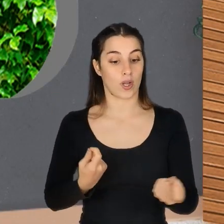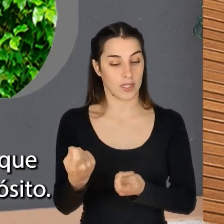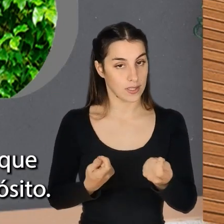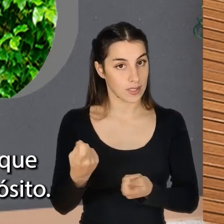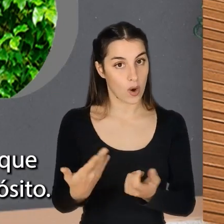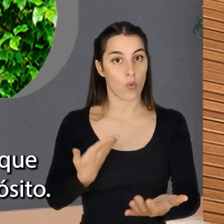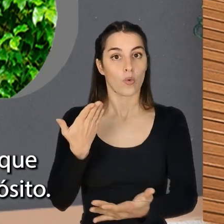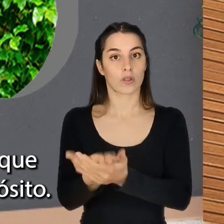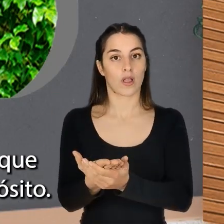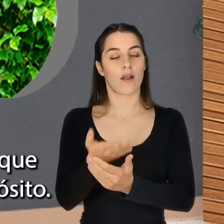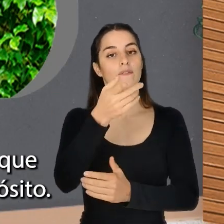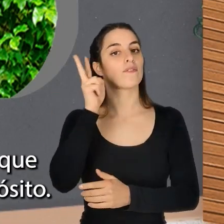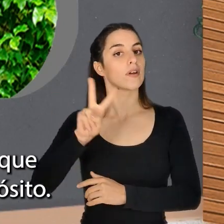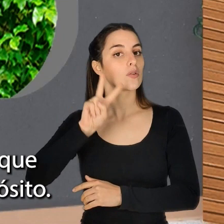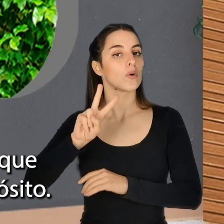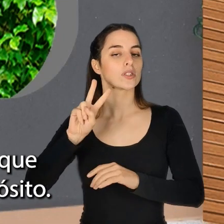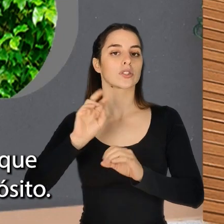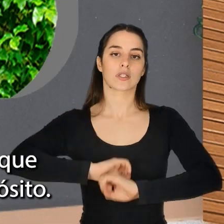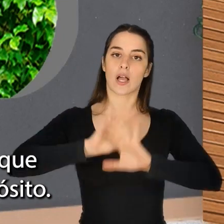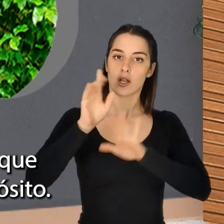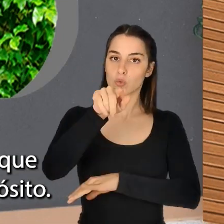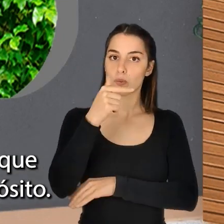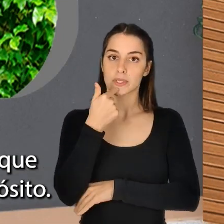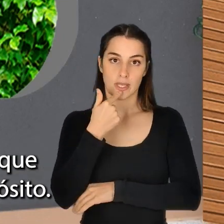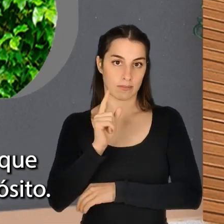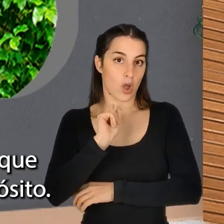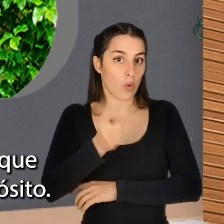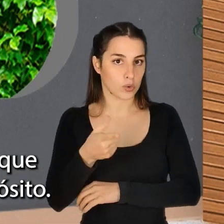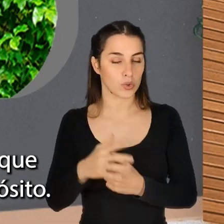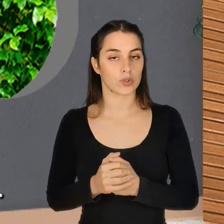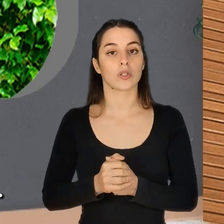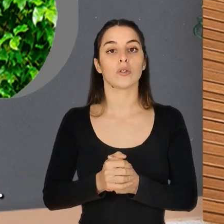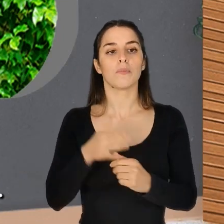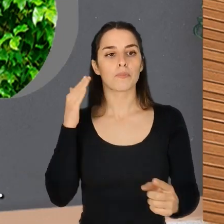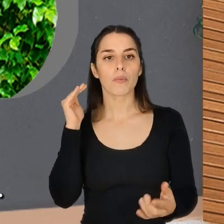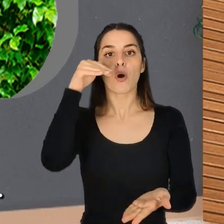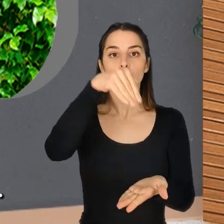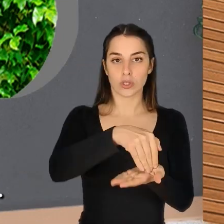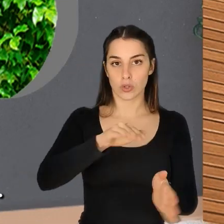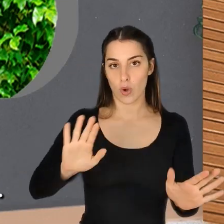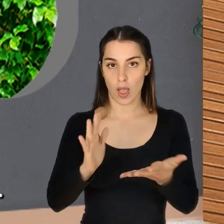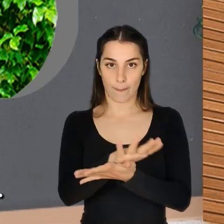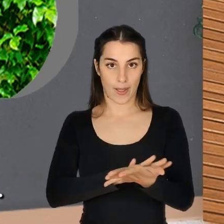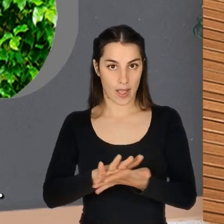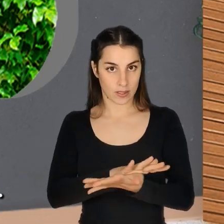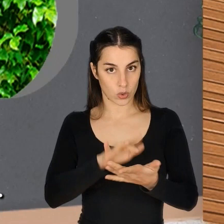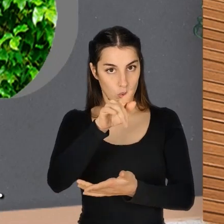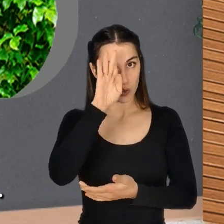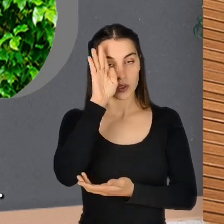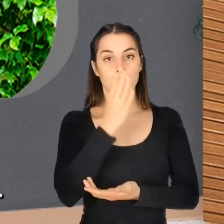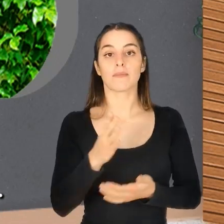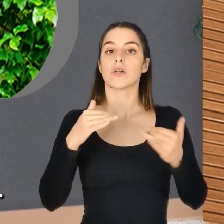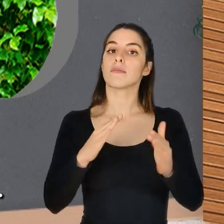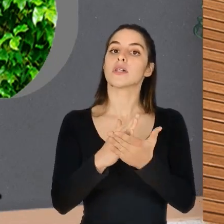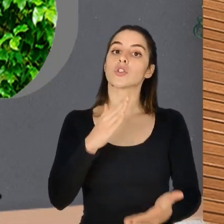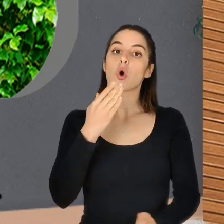Enquanto organização, teres claro o que é que são os teus valores, o que é que é a tua missão, o que é que é o teu propósito. Isto é a base. Mas não é só teres isto numa folha para que